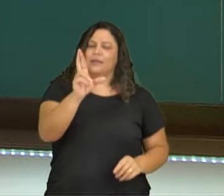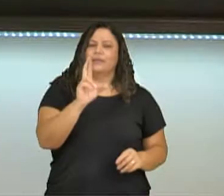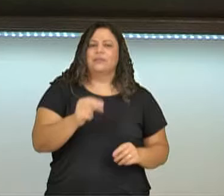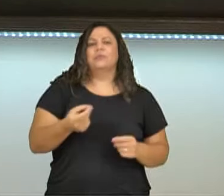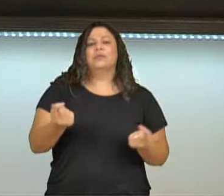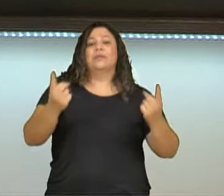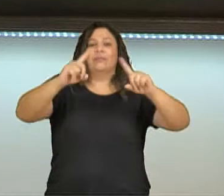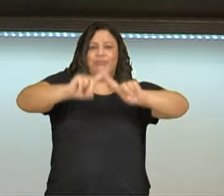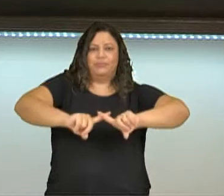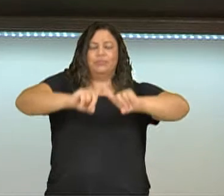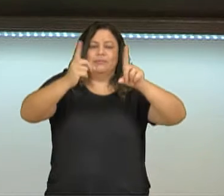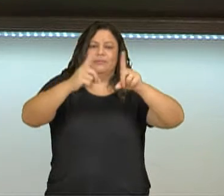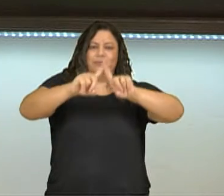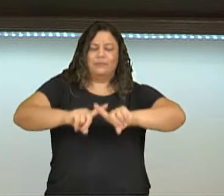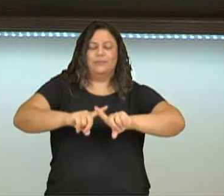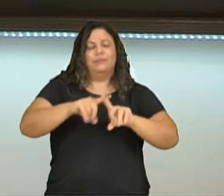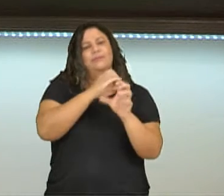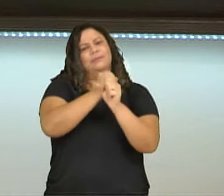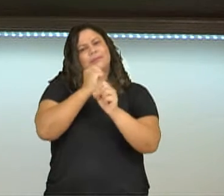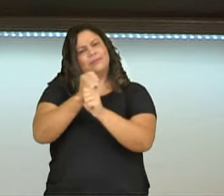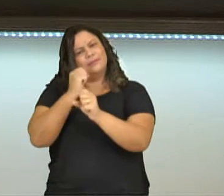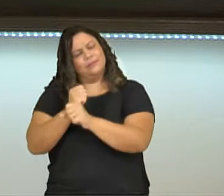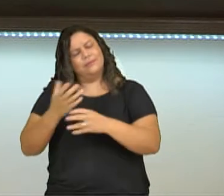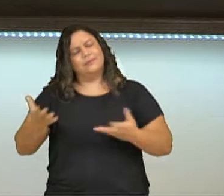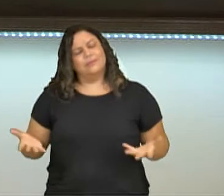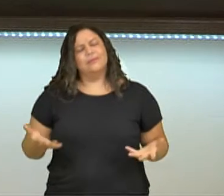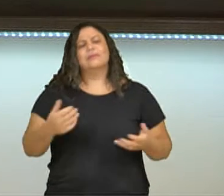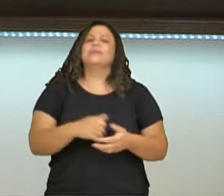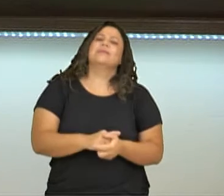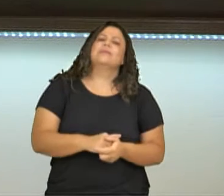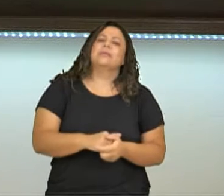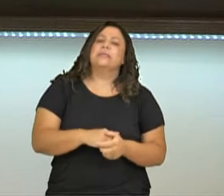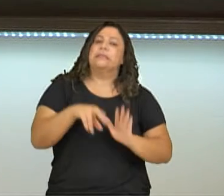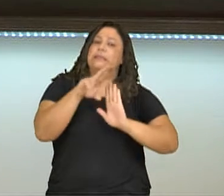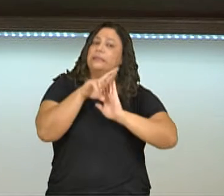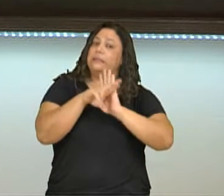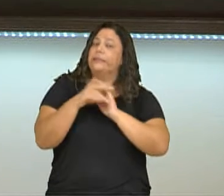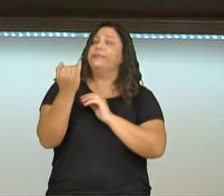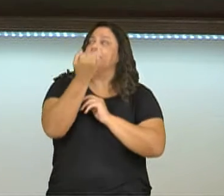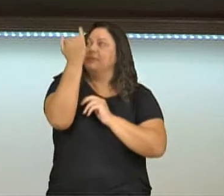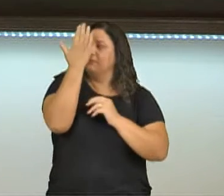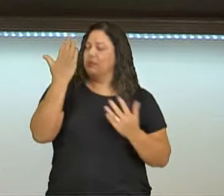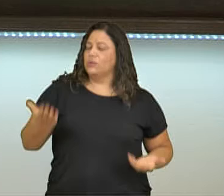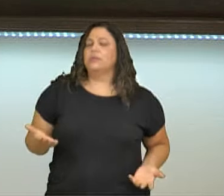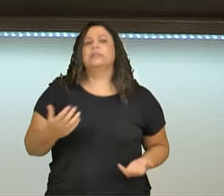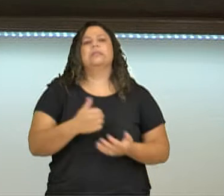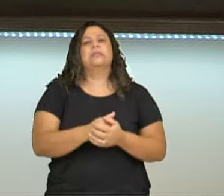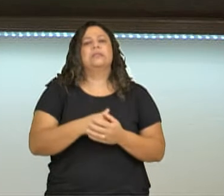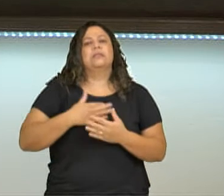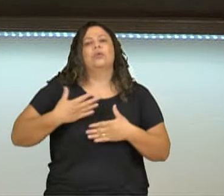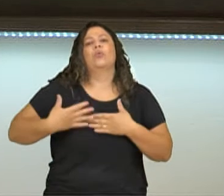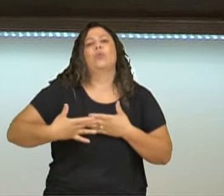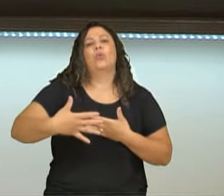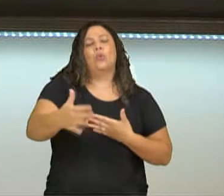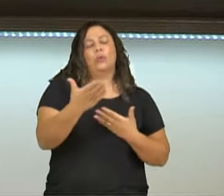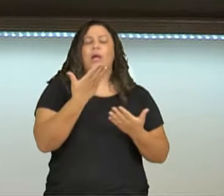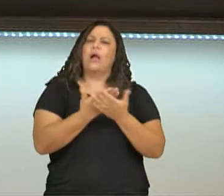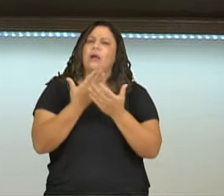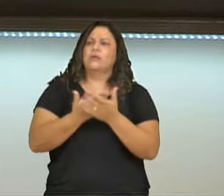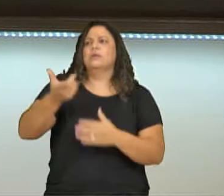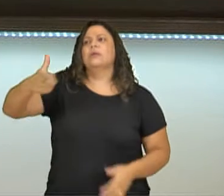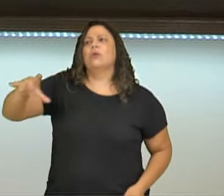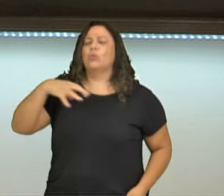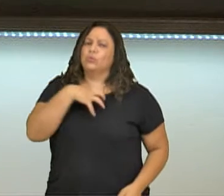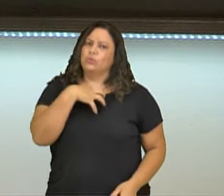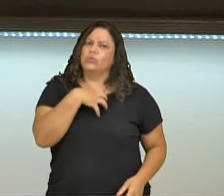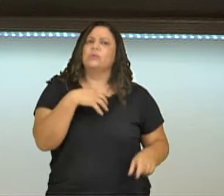de 3, tá? Que é bastante importante também. Vejam, nós vamos acompanhar ao longo da aula que existem outras maneiras de se